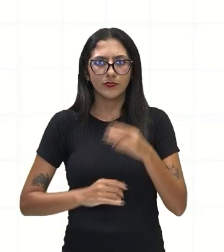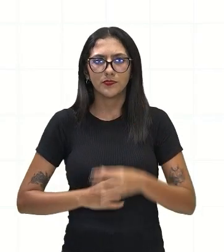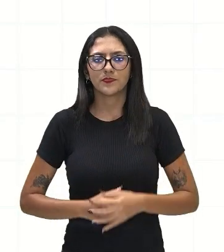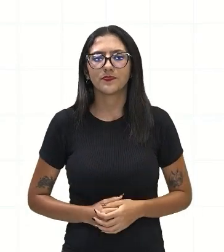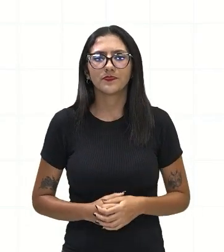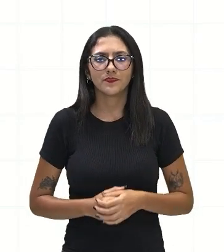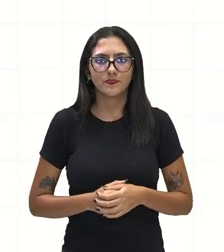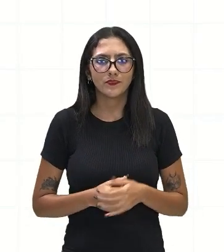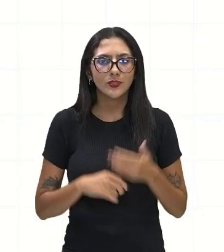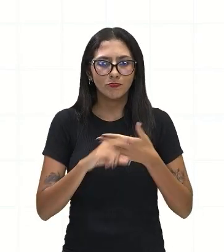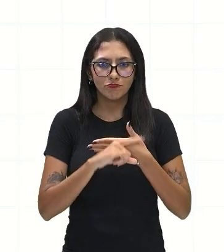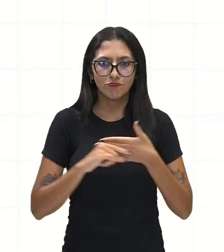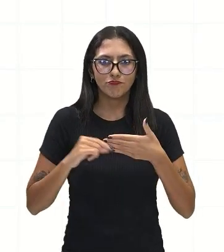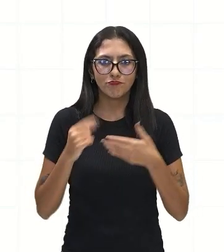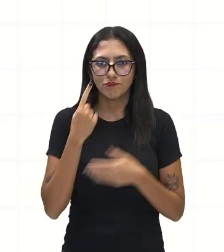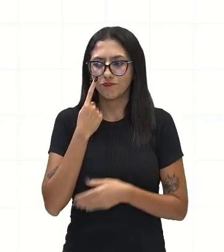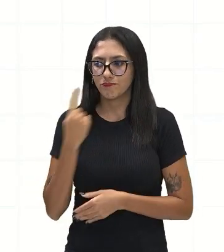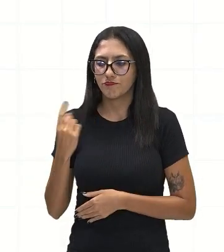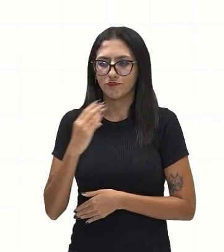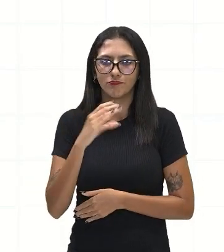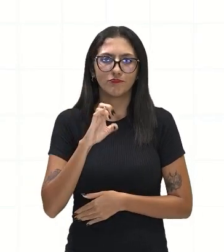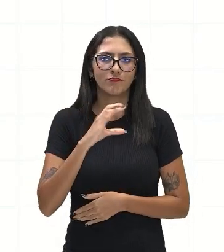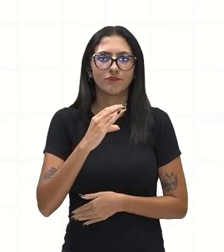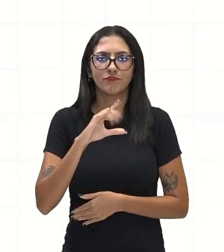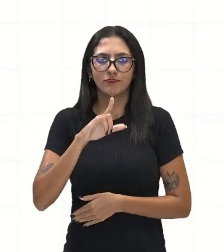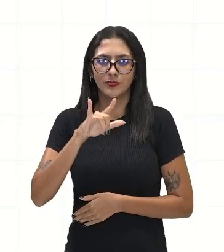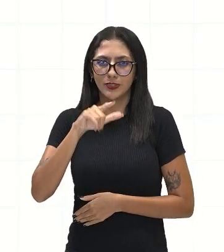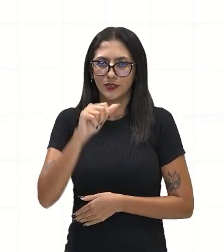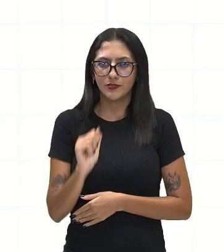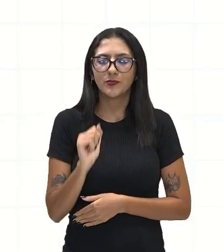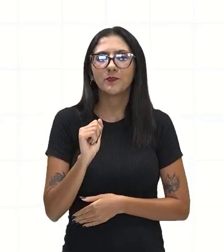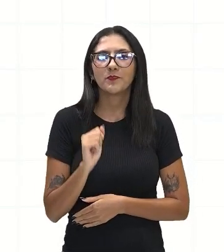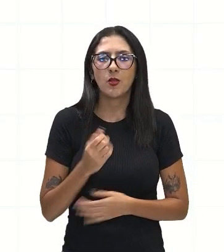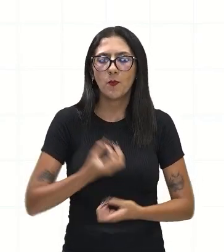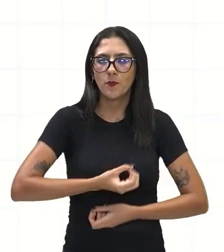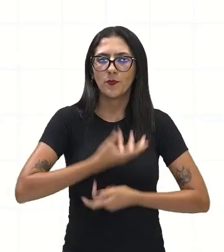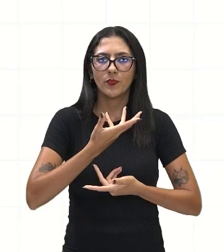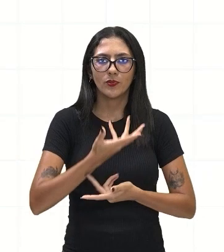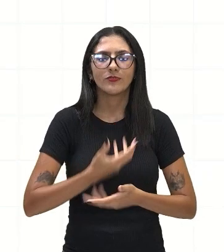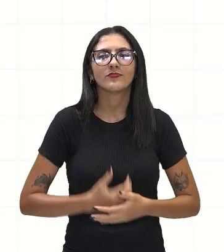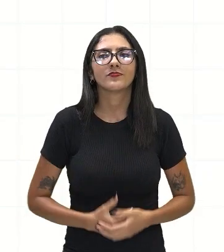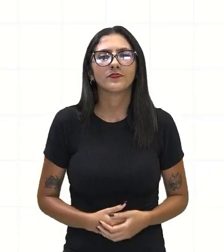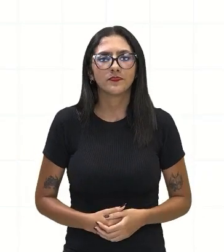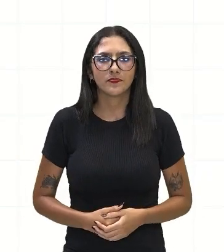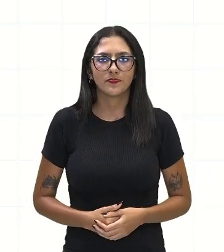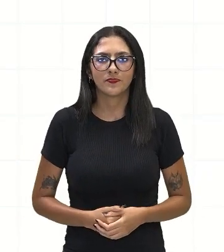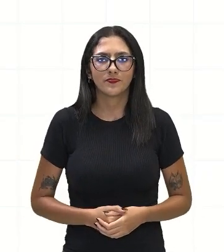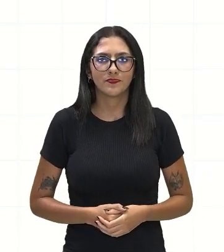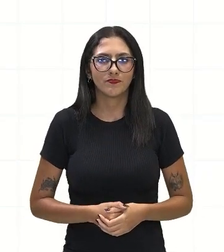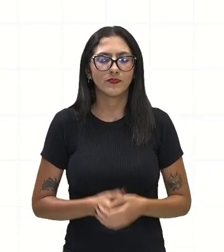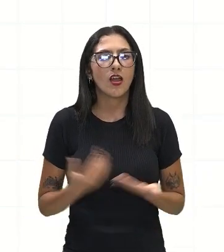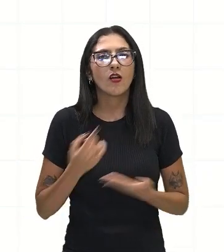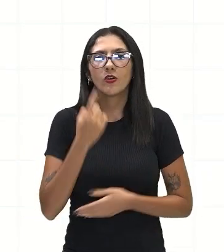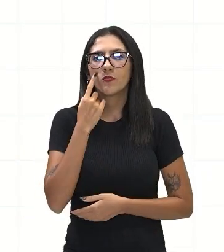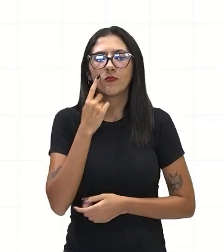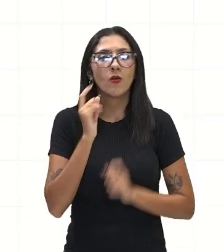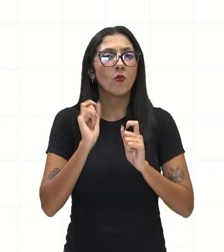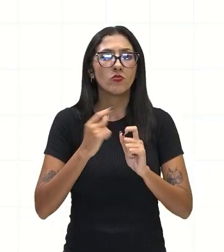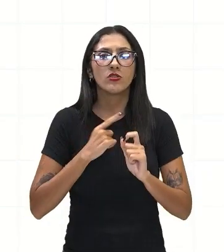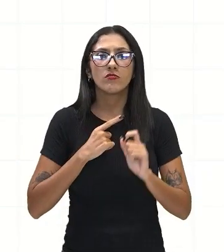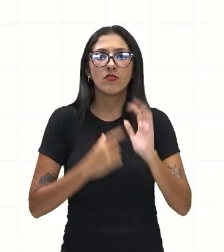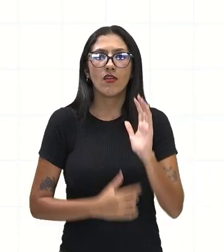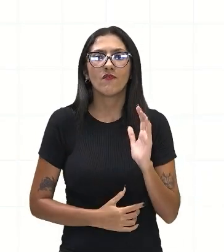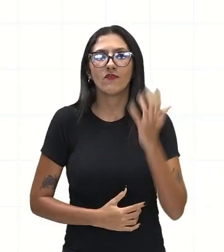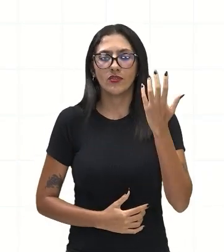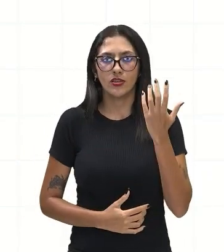obra poética. Muito bem. Vamos ver aqui o que nós podemos extrair como sendo